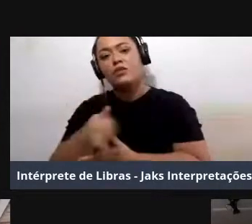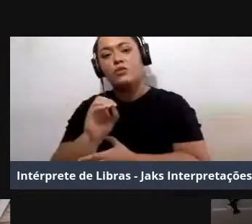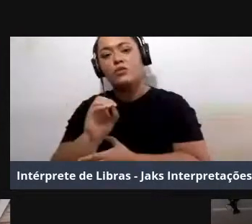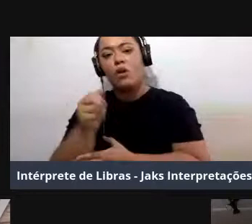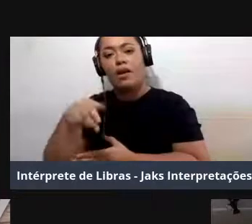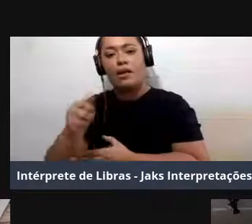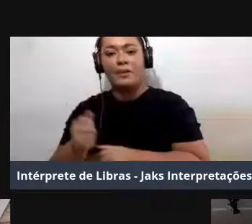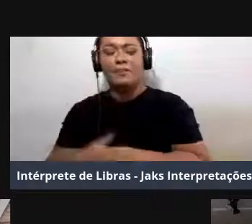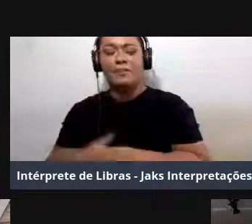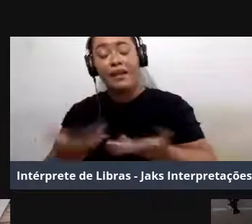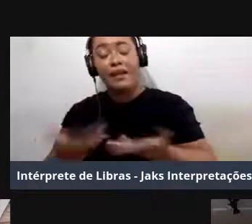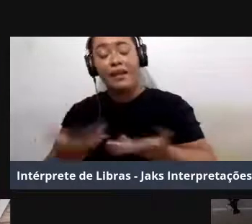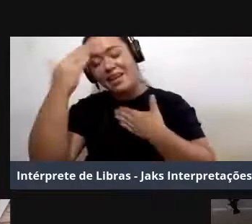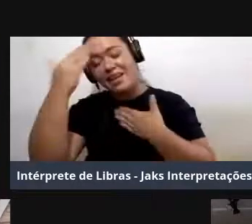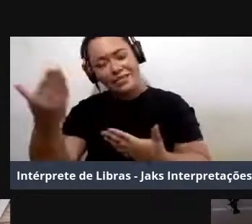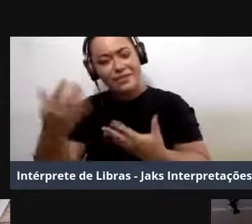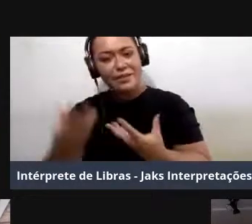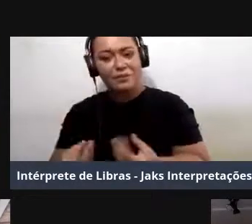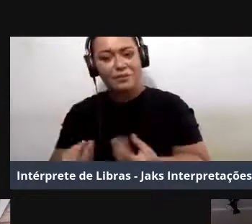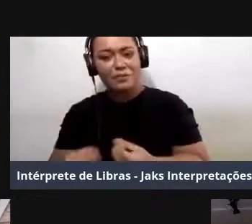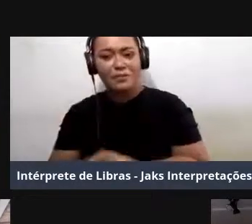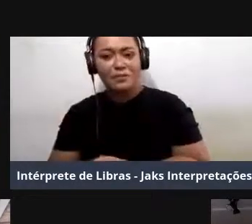um parto.